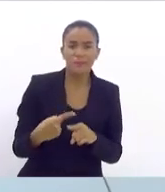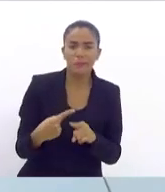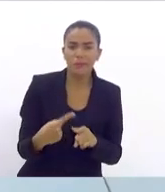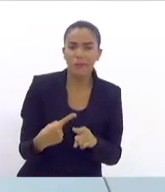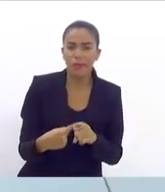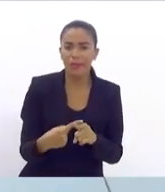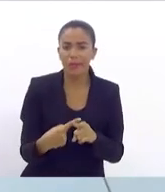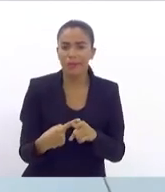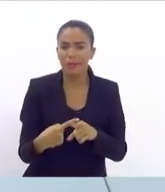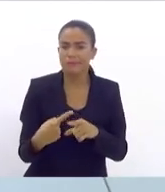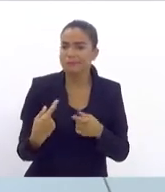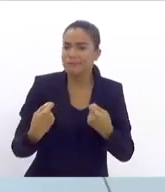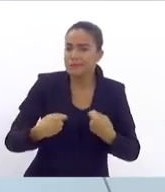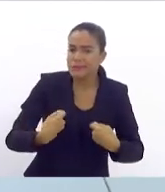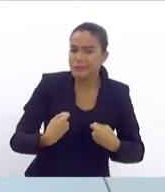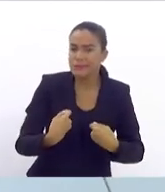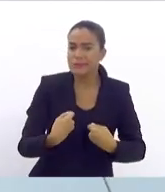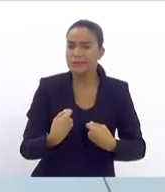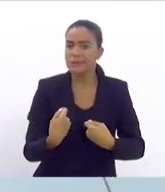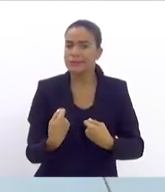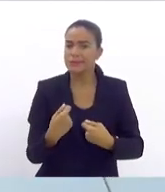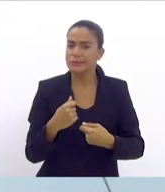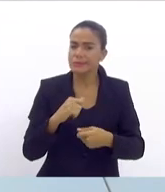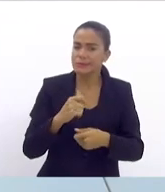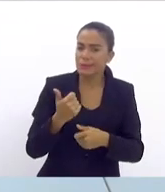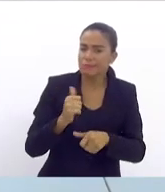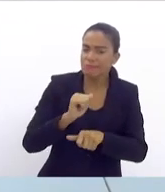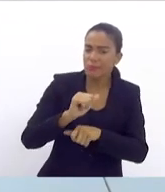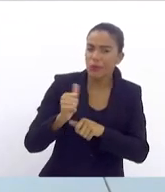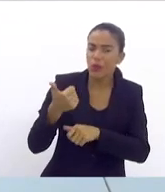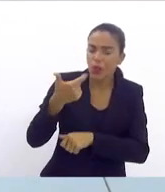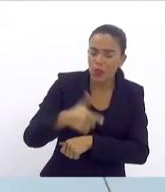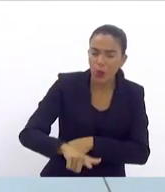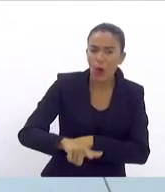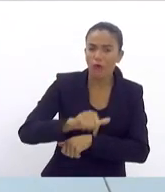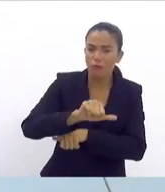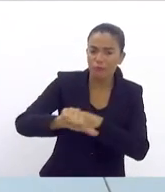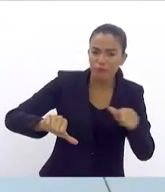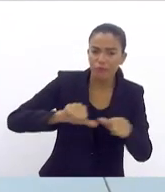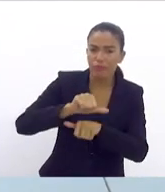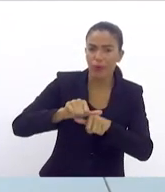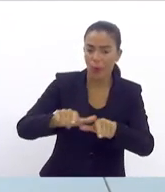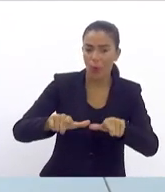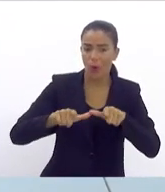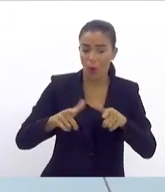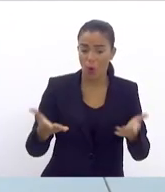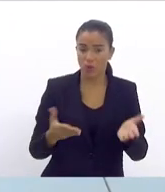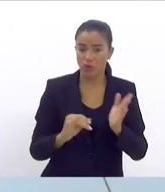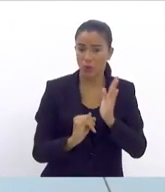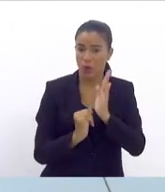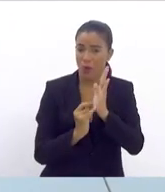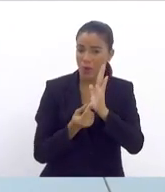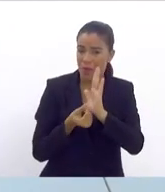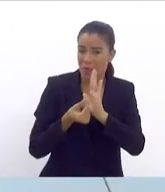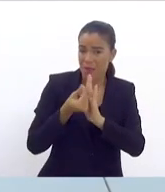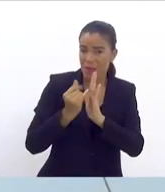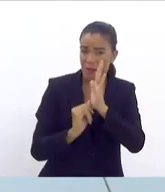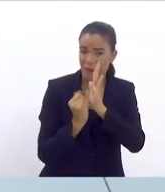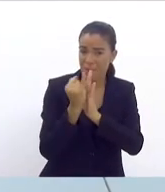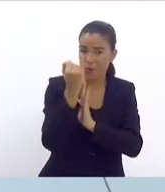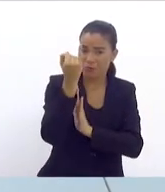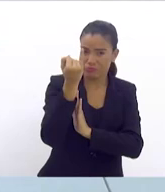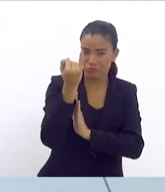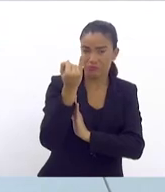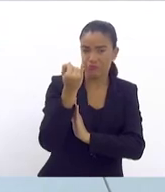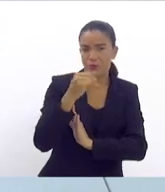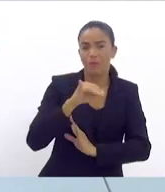que fazer essa reposição? Hoje, por exemplo, o imposto de renda, mudar só